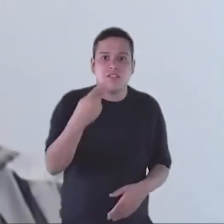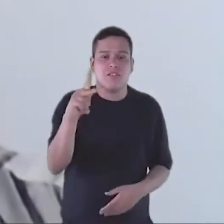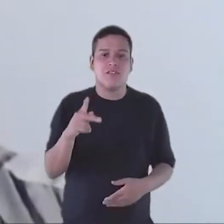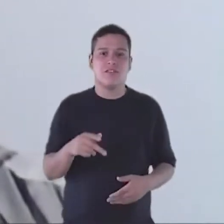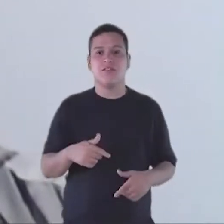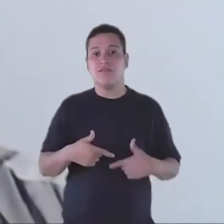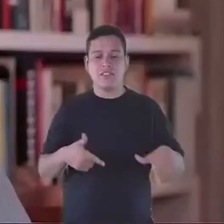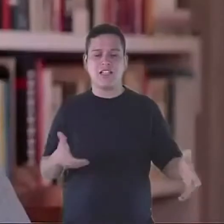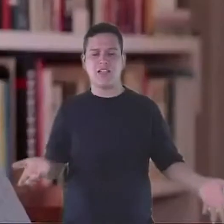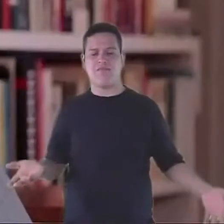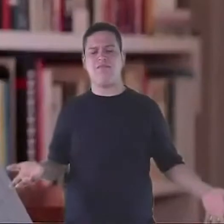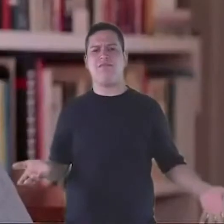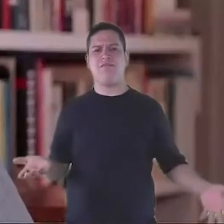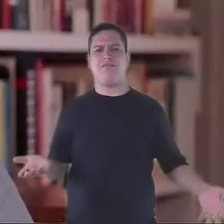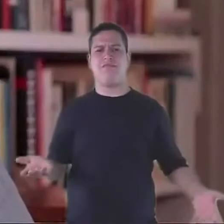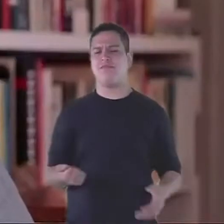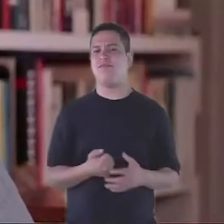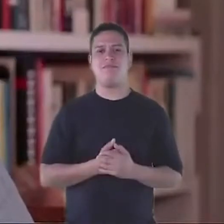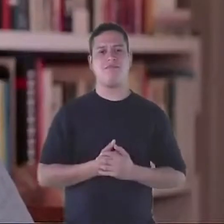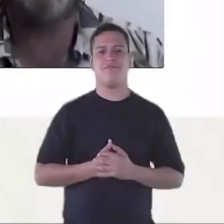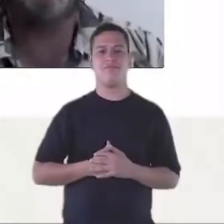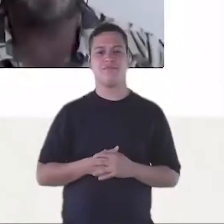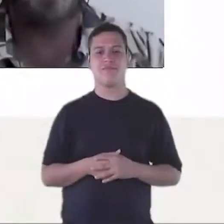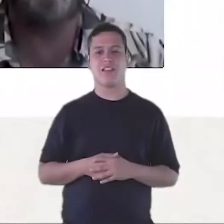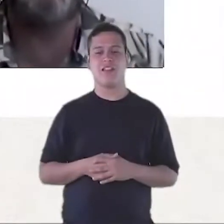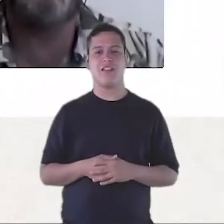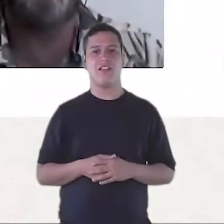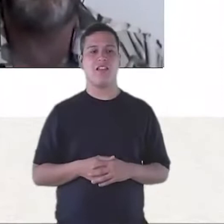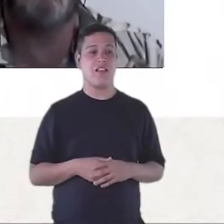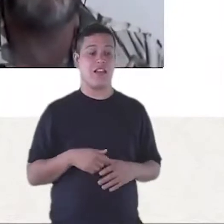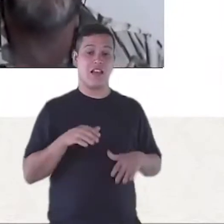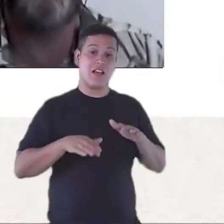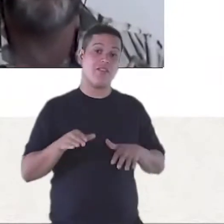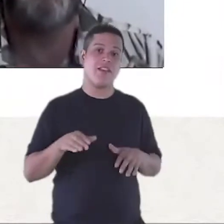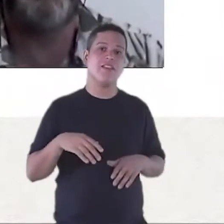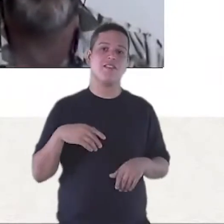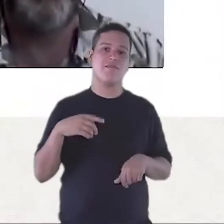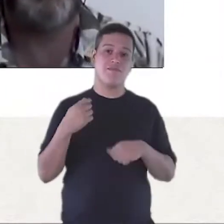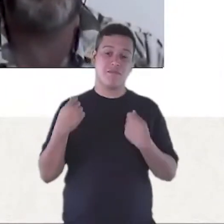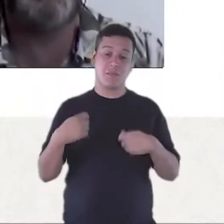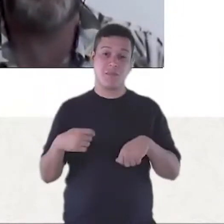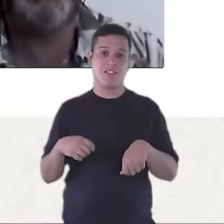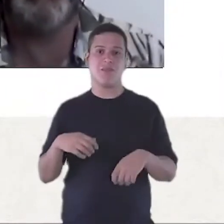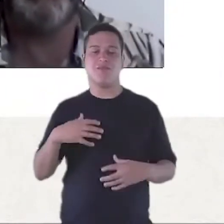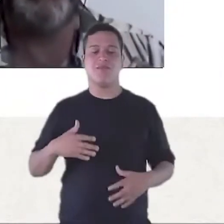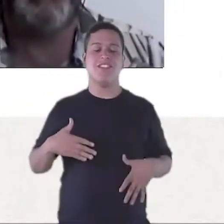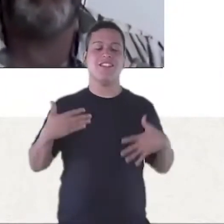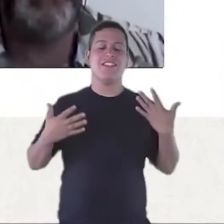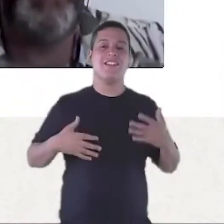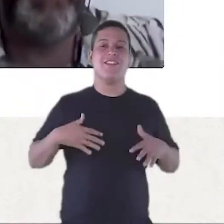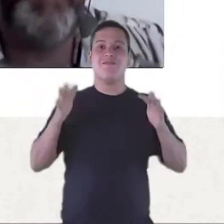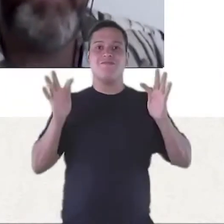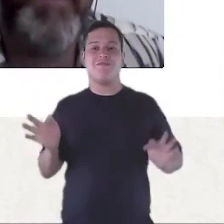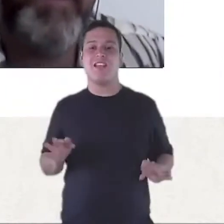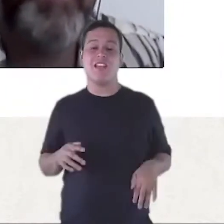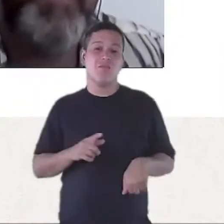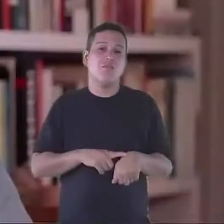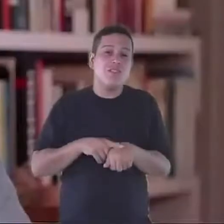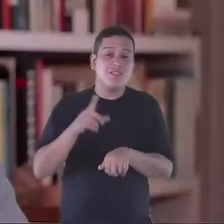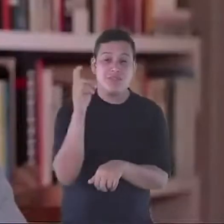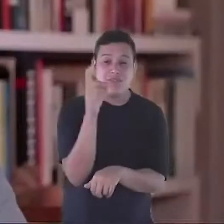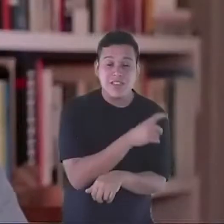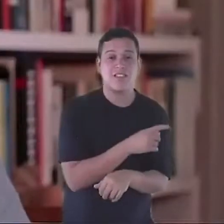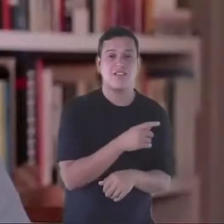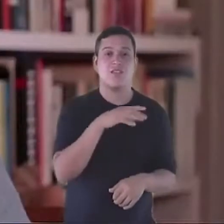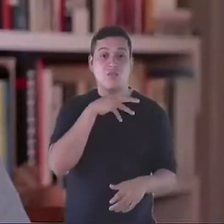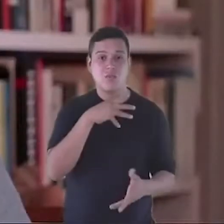E Fala realmente perder, a gente precisa... A gente precisa da alegria no momento da tristeza, né, Afonso? Tá, para atrair alegria. Por que